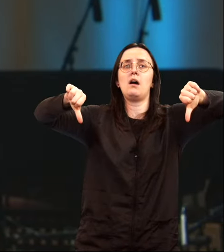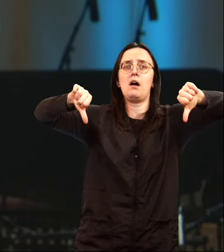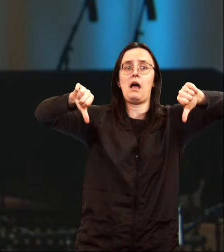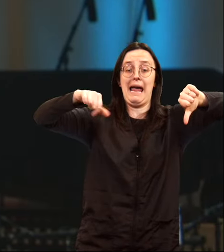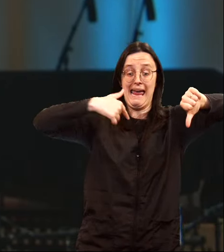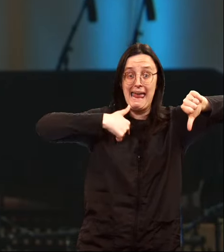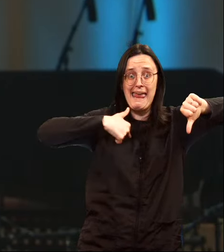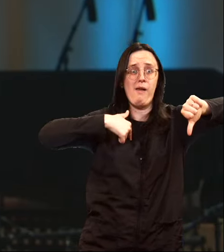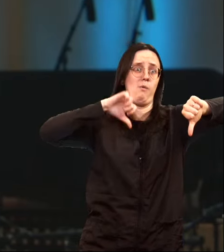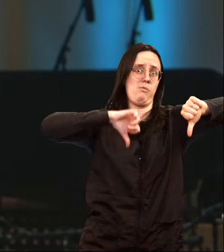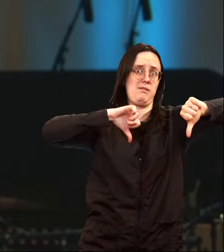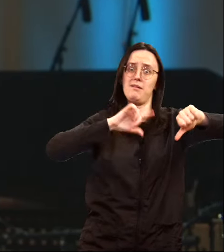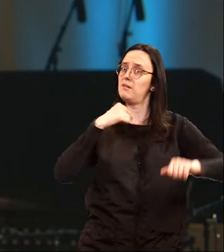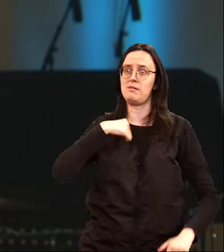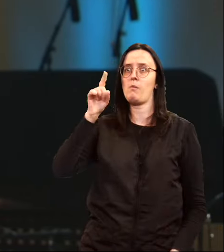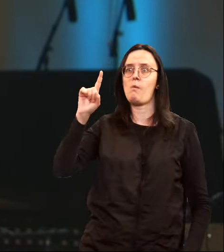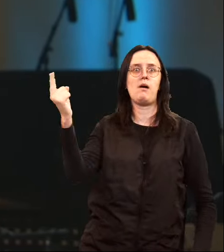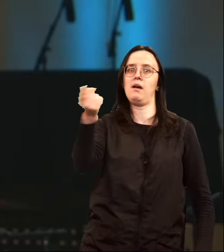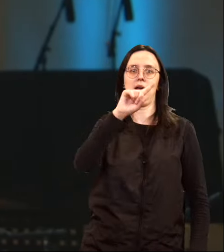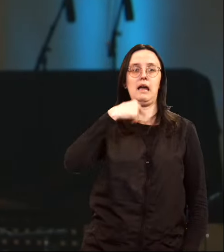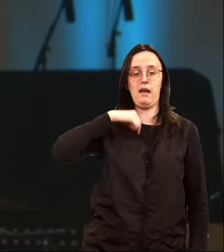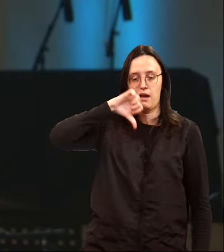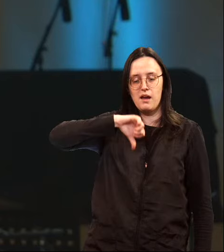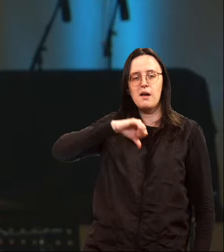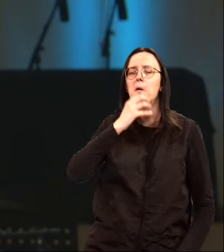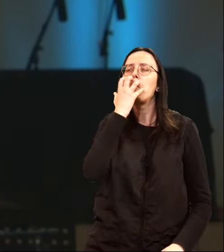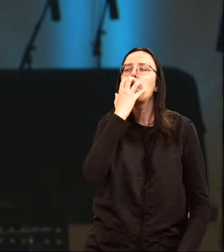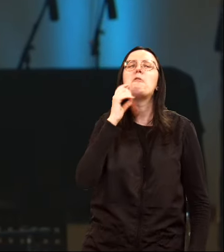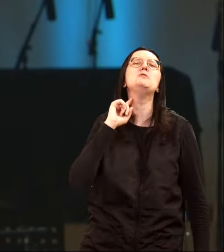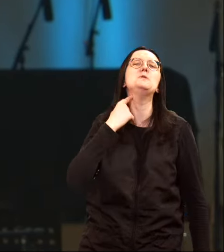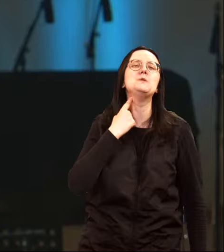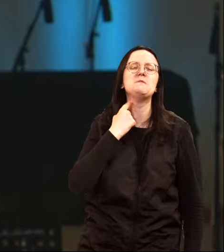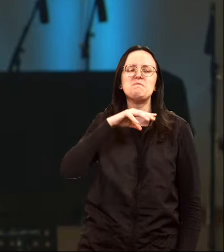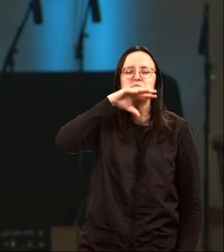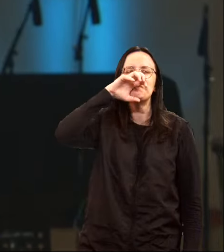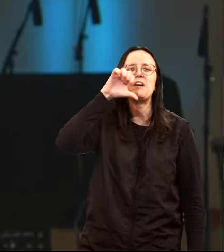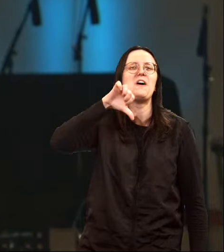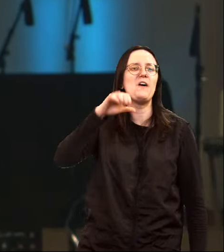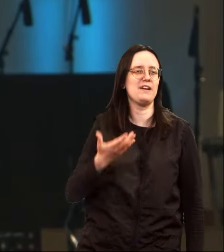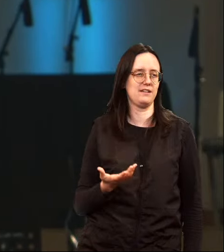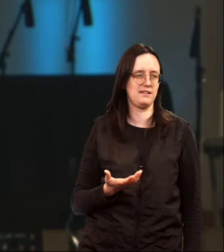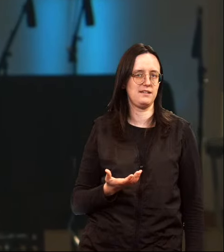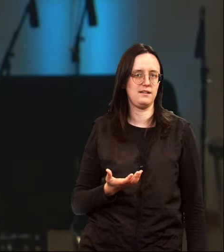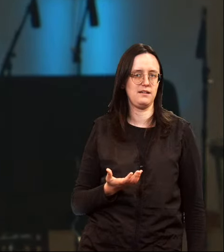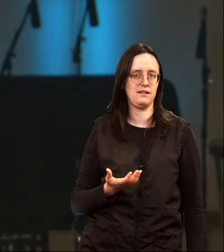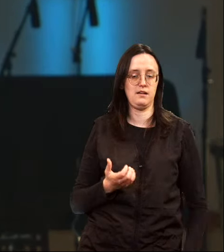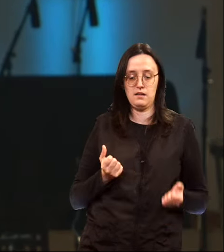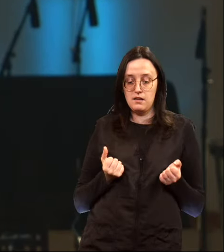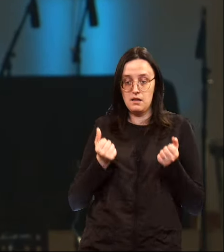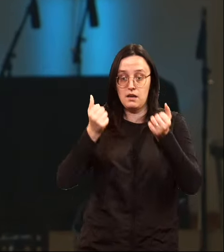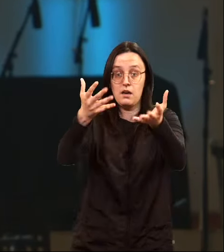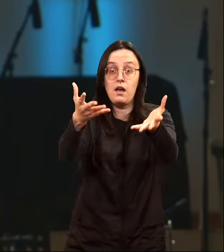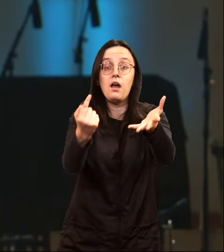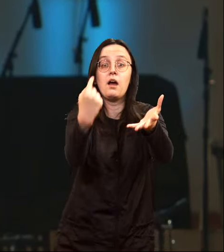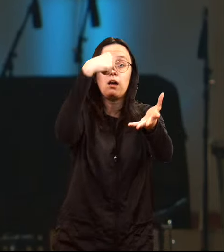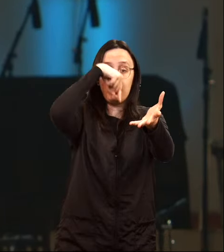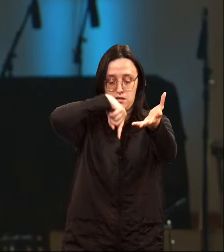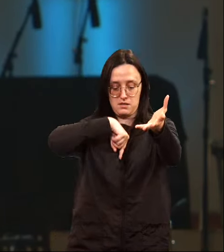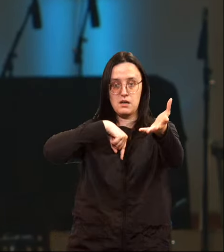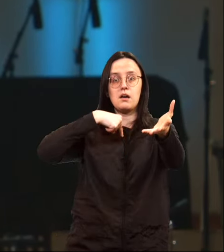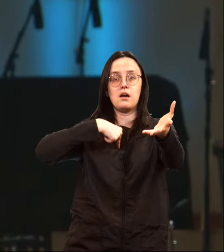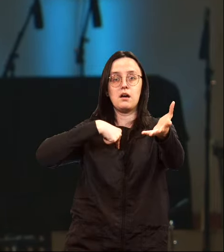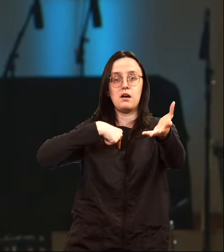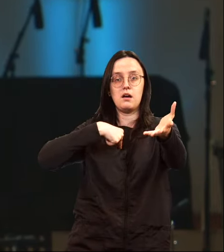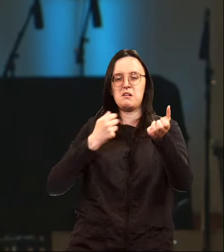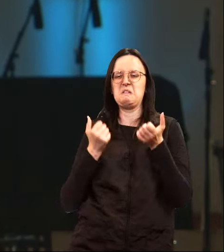quem não está bem é a gente, o bigode que está sujo, irmão. A boca fala do que o coração está. Por